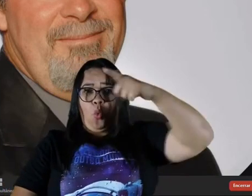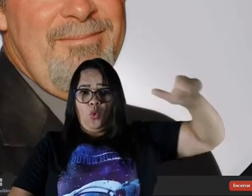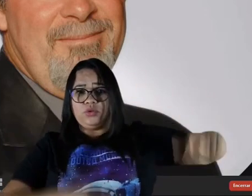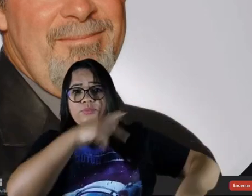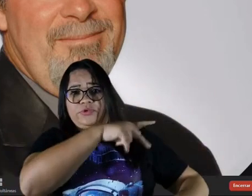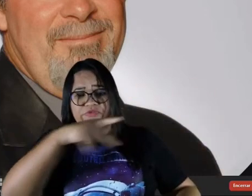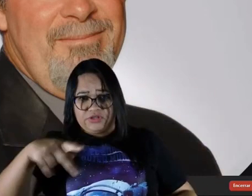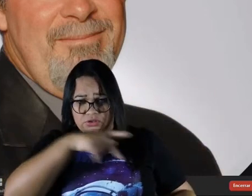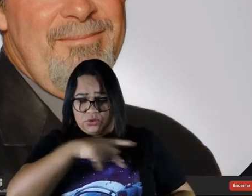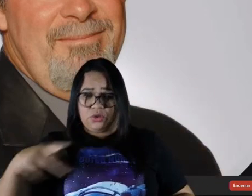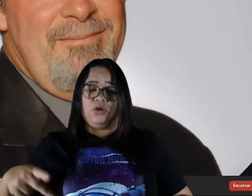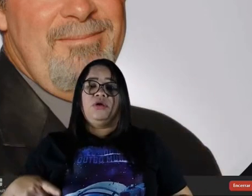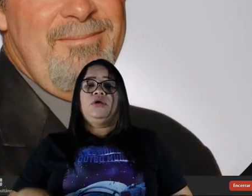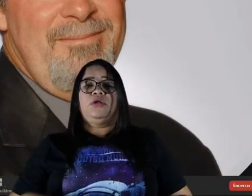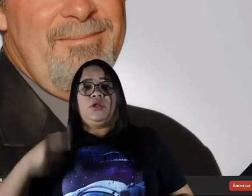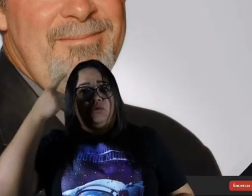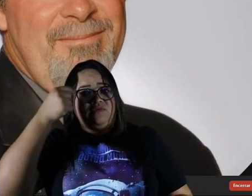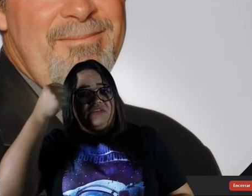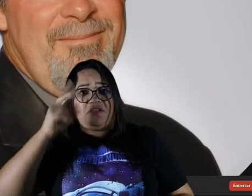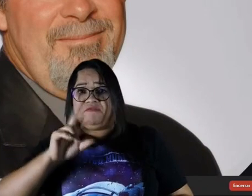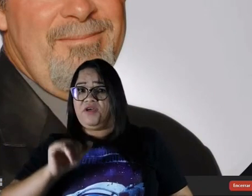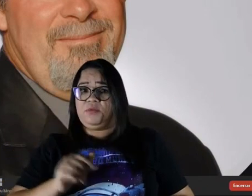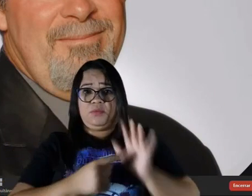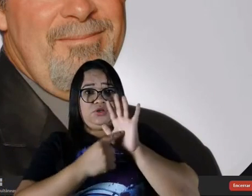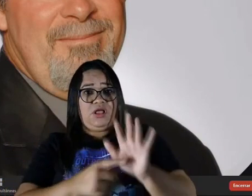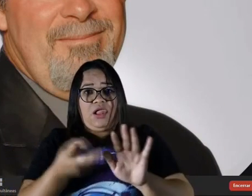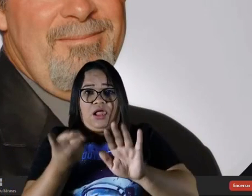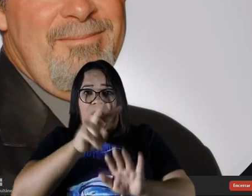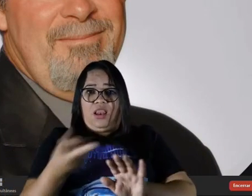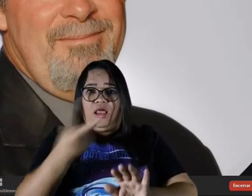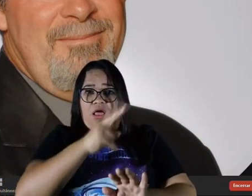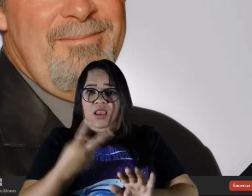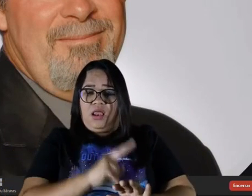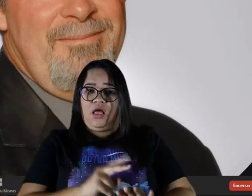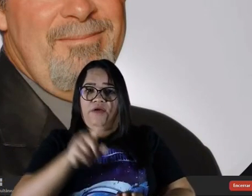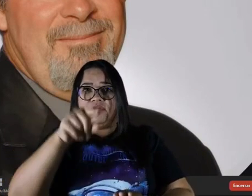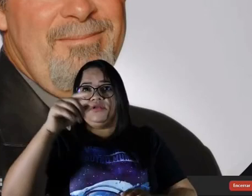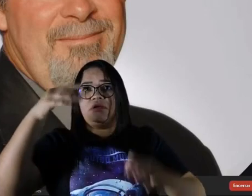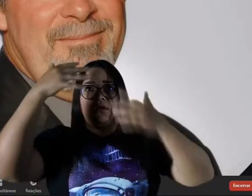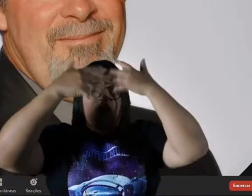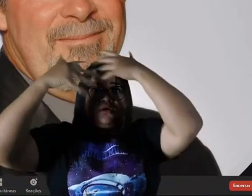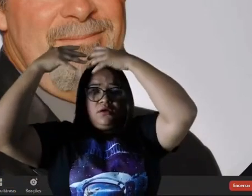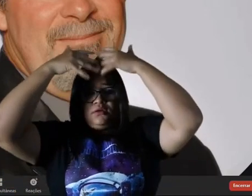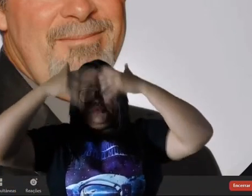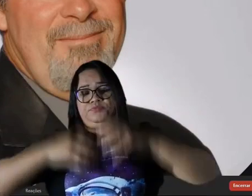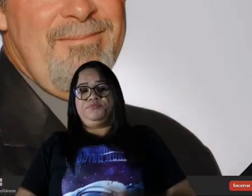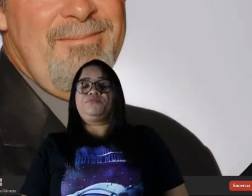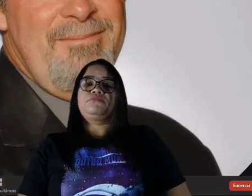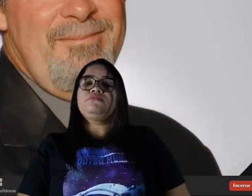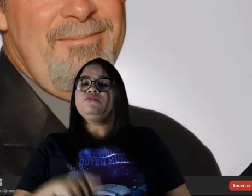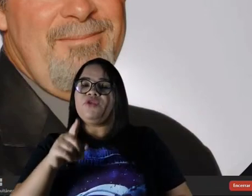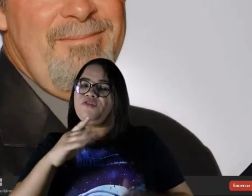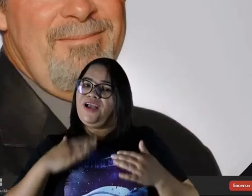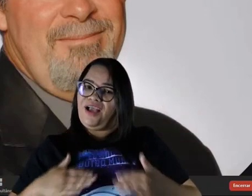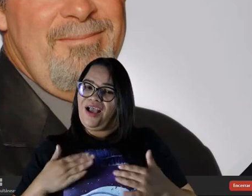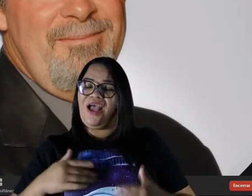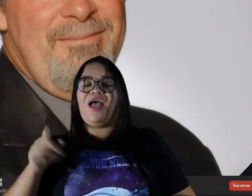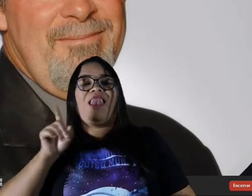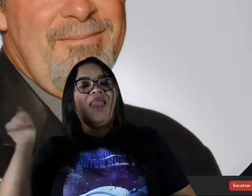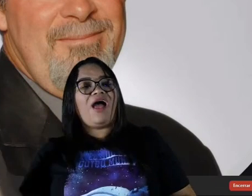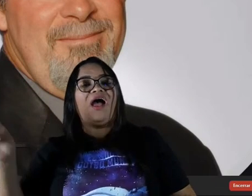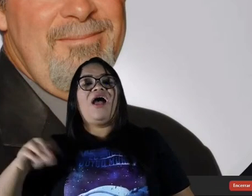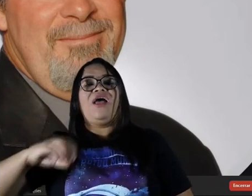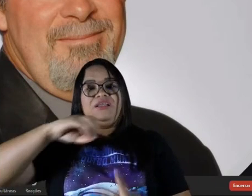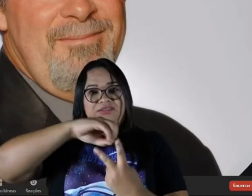tudo que a igreja ensinou, tá certo? Bom, nós temos que, aí fiquem tranquilos que no Evidências eu vou responder todas as questões que eu levantei aqui. Eu